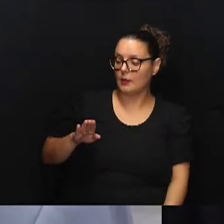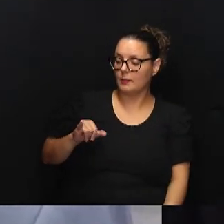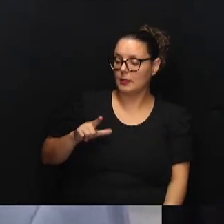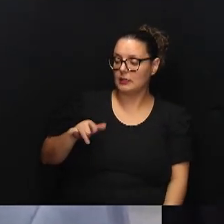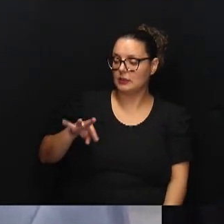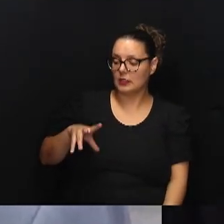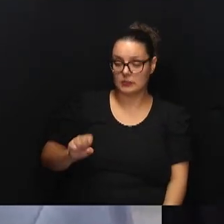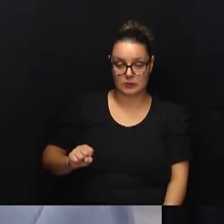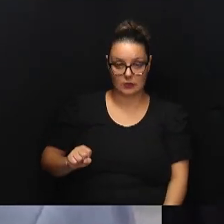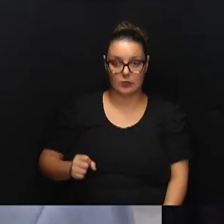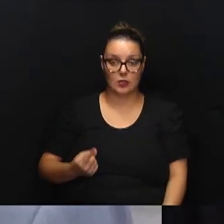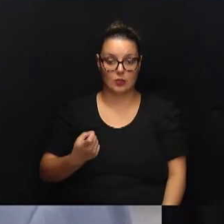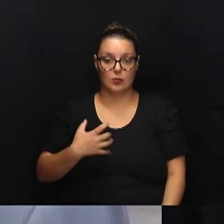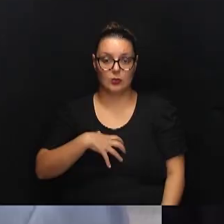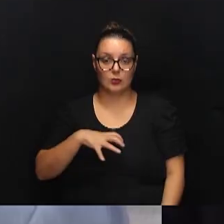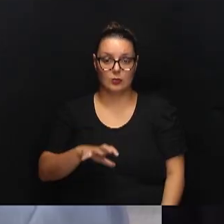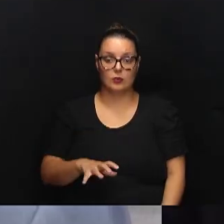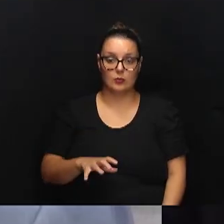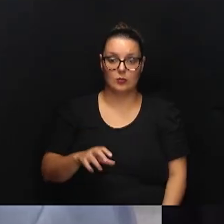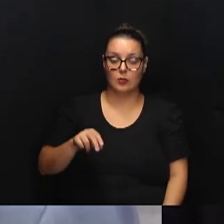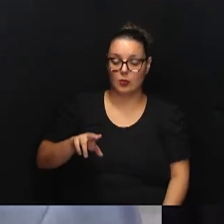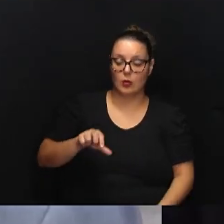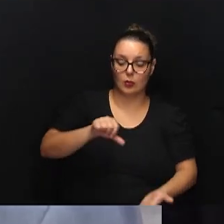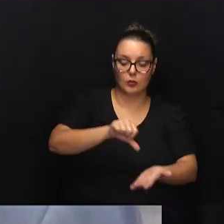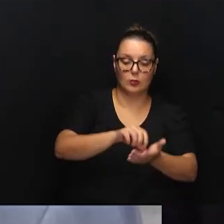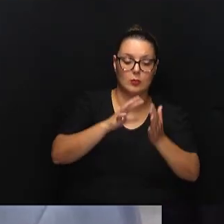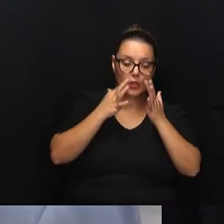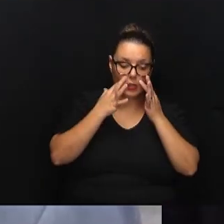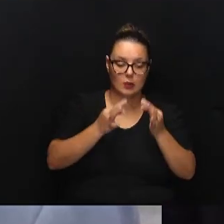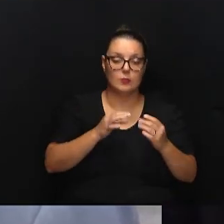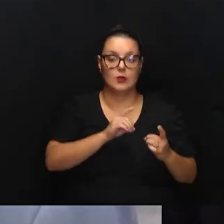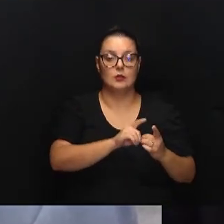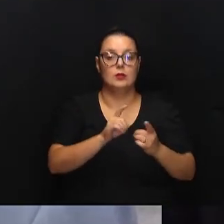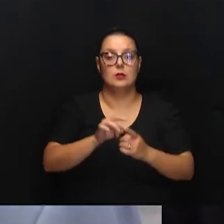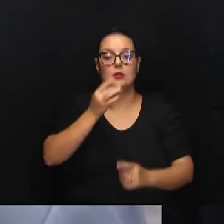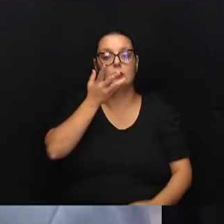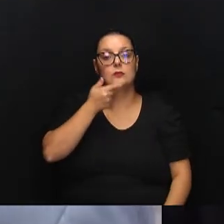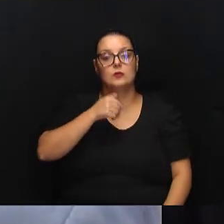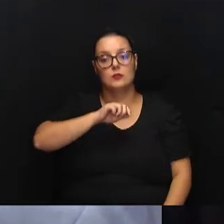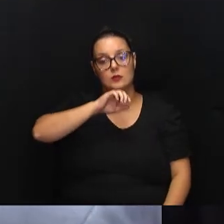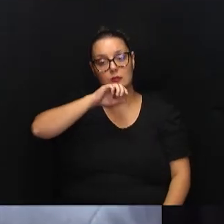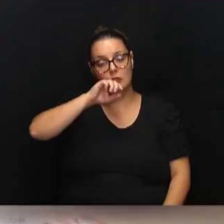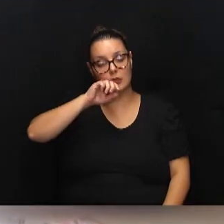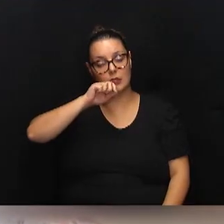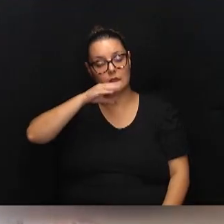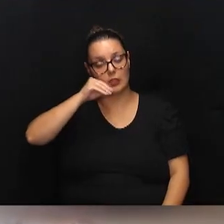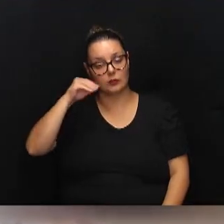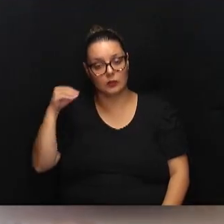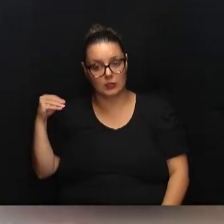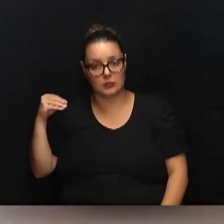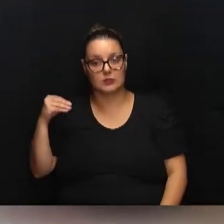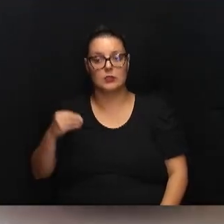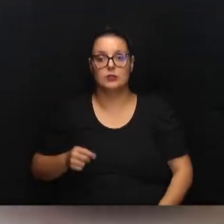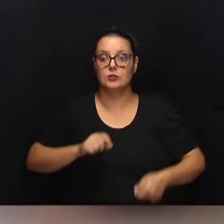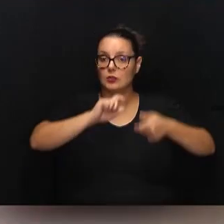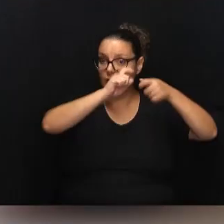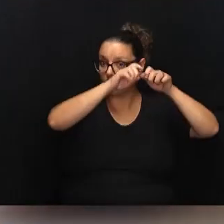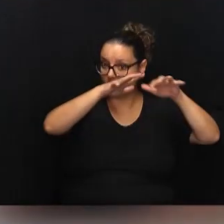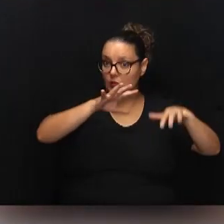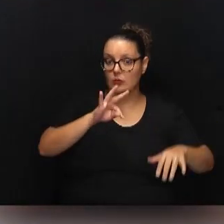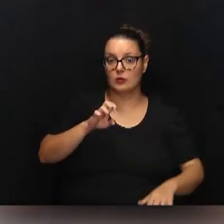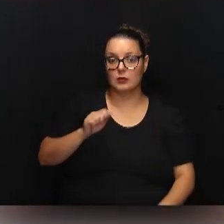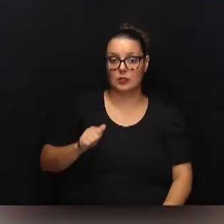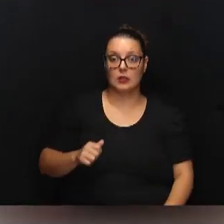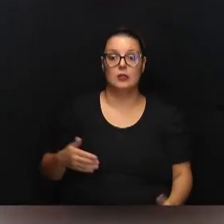uma única modalidade ou núcleo de atenção à criança e adolescente com transtorno do espectro autista. Inclusive,